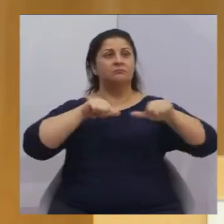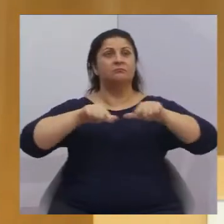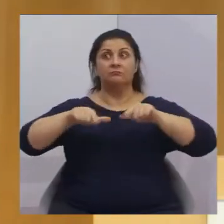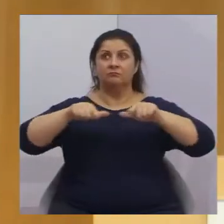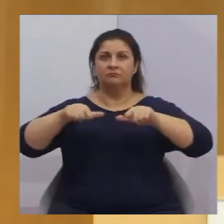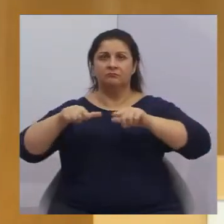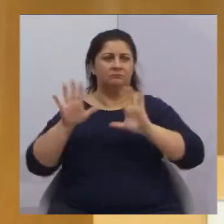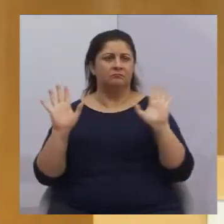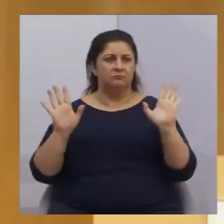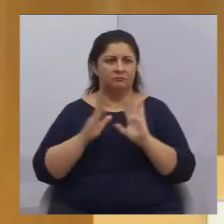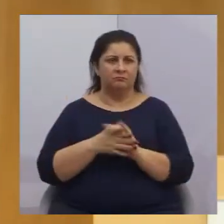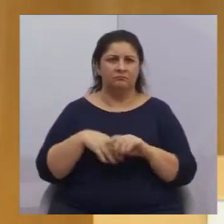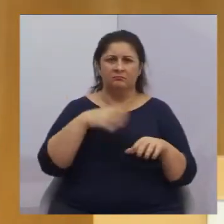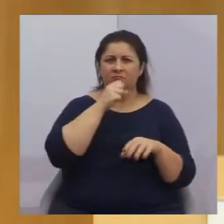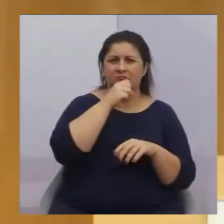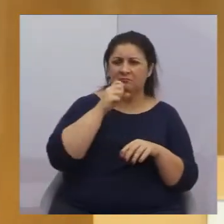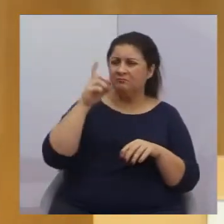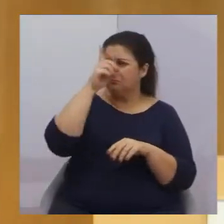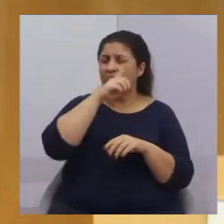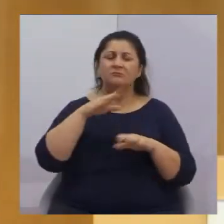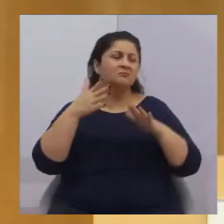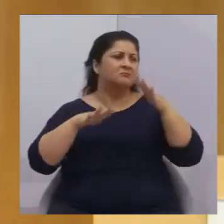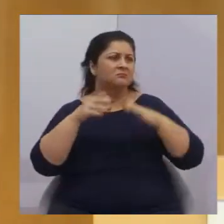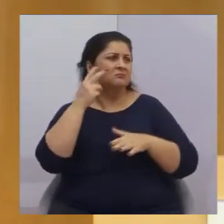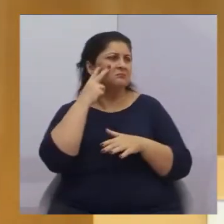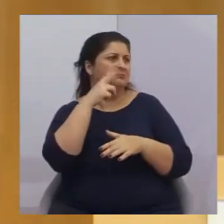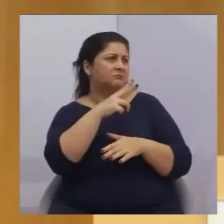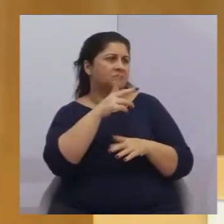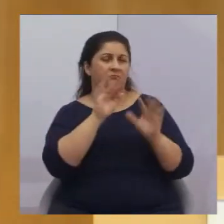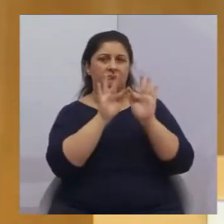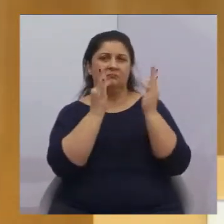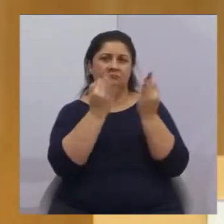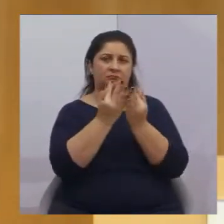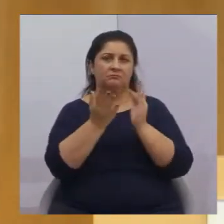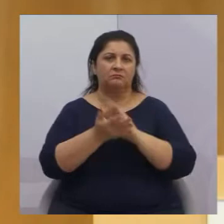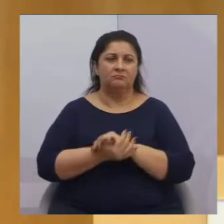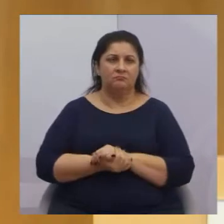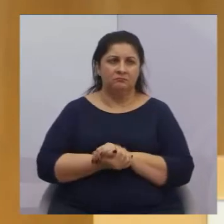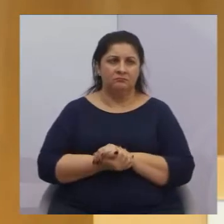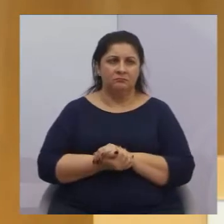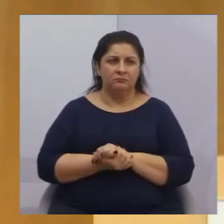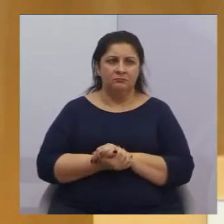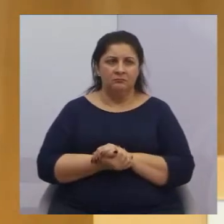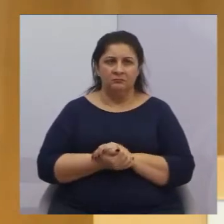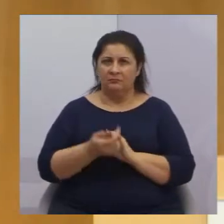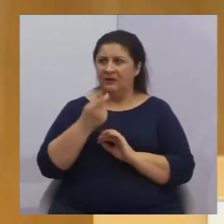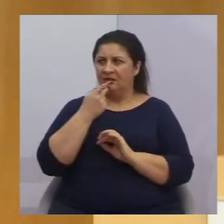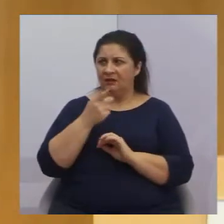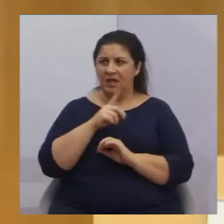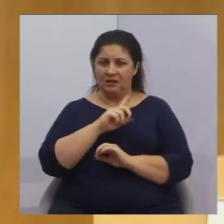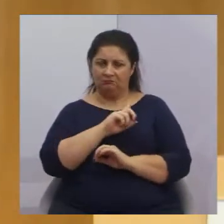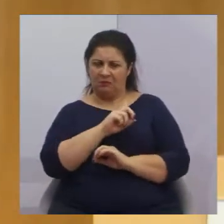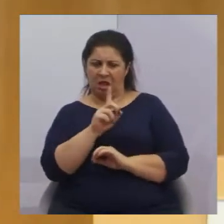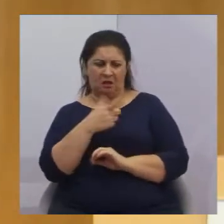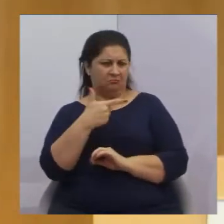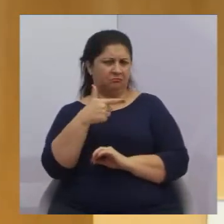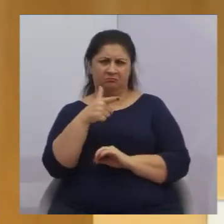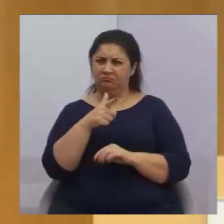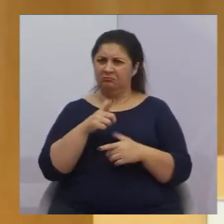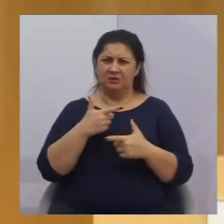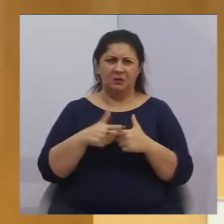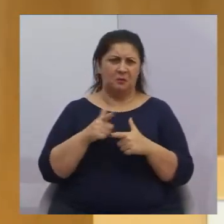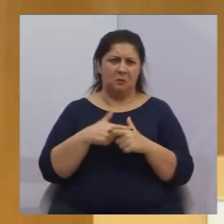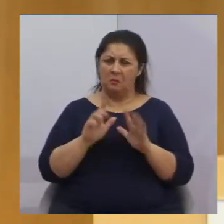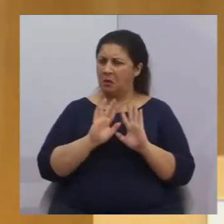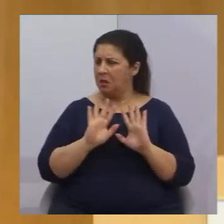de semana aí, eu fico com a minha família de vez em quando, tá tudo bem, tá tudo certo. Então ela vai negando, inclusive, a necessidade,